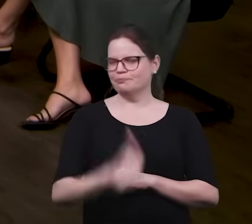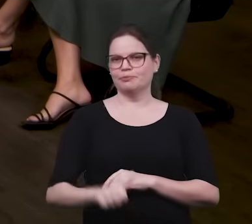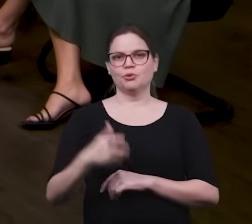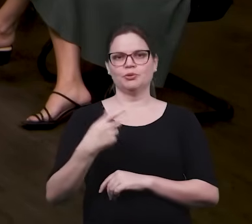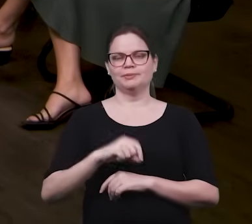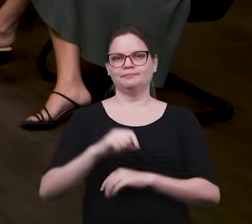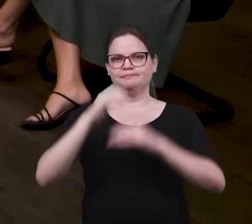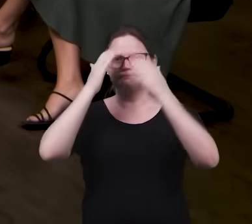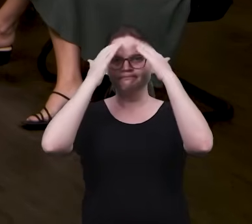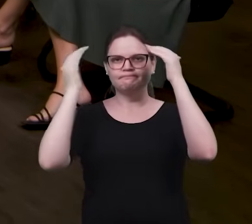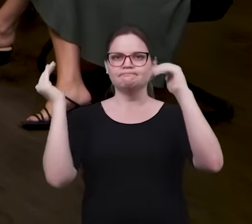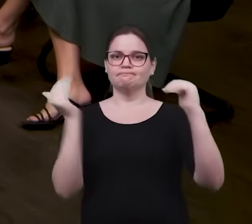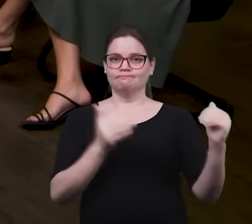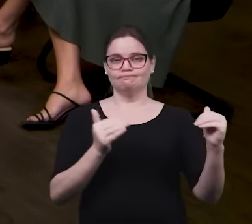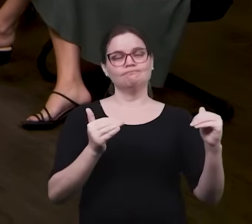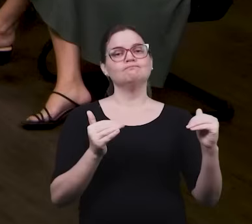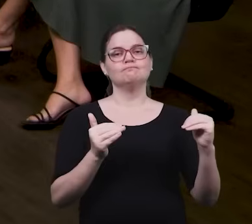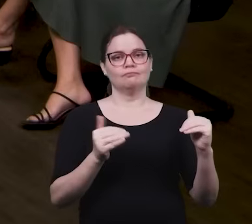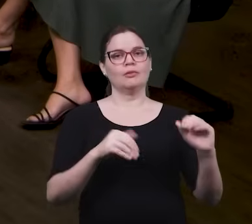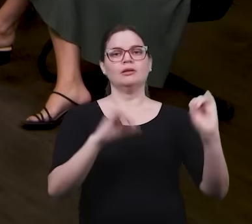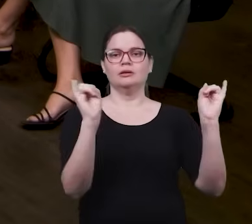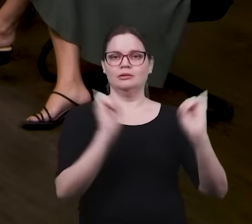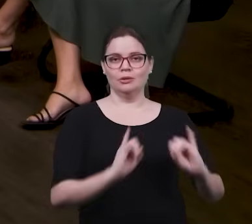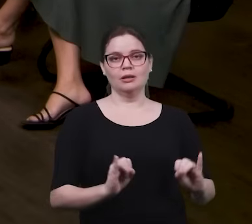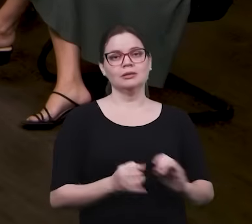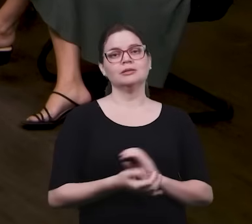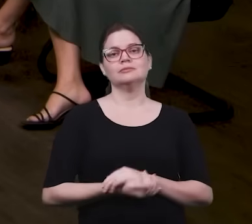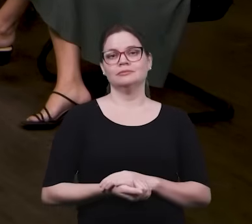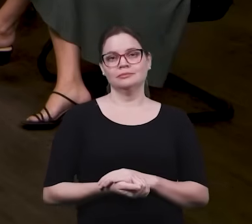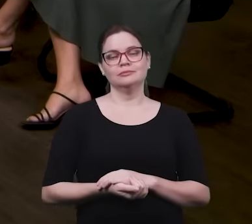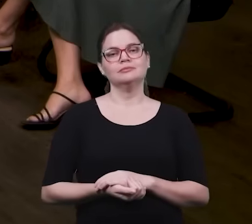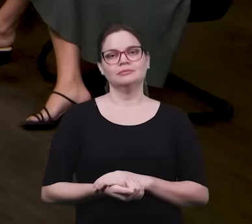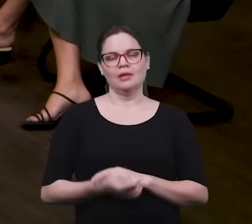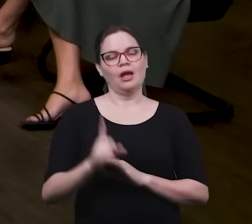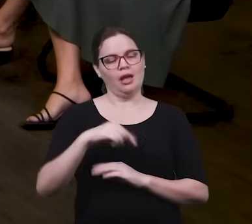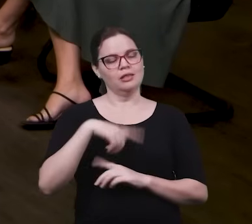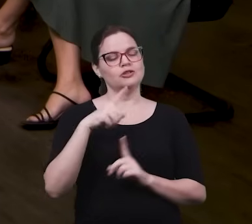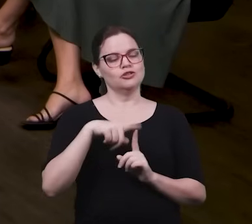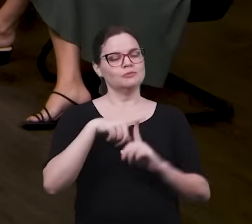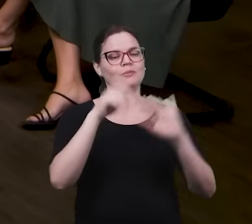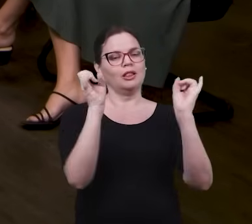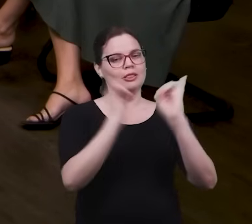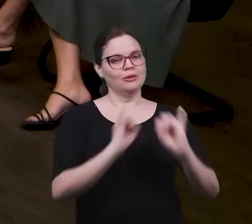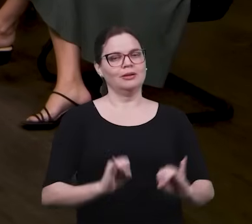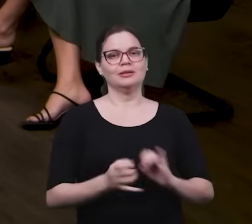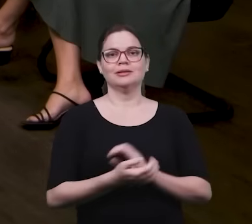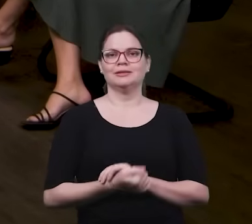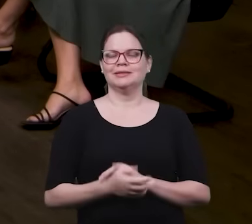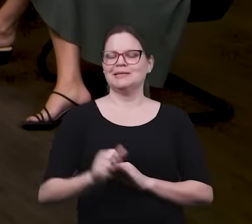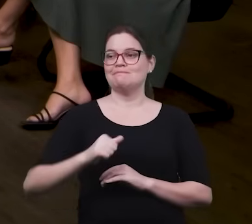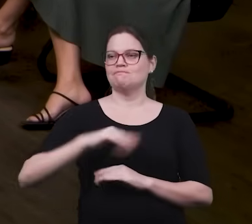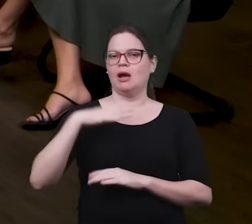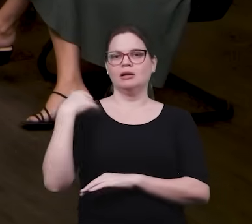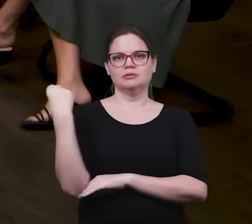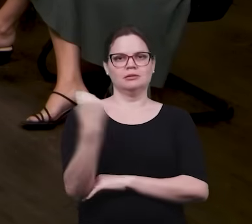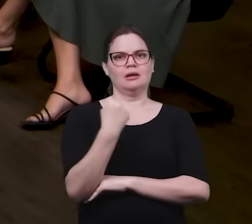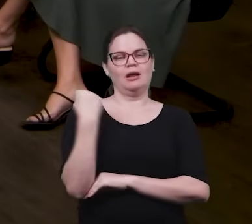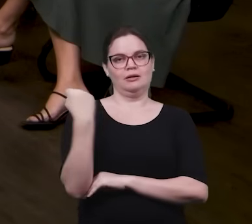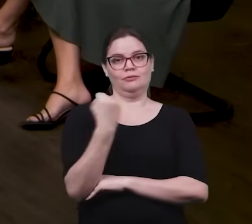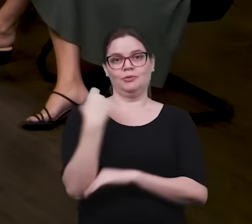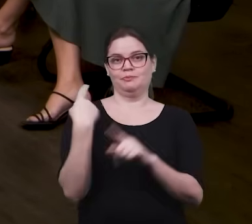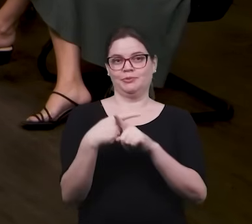a desobediência é uma forma de idolatria e uma das mais